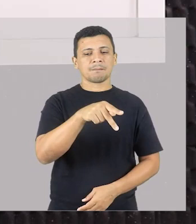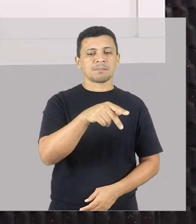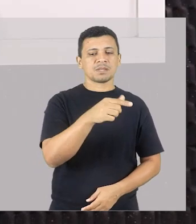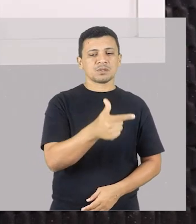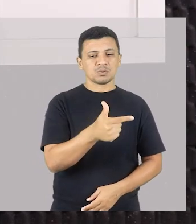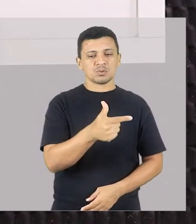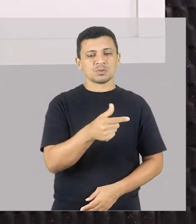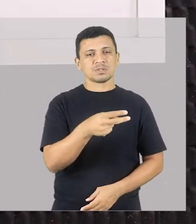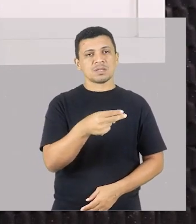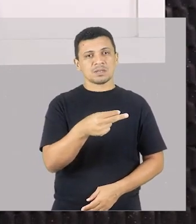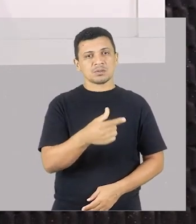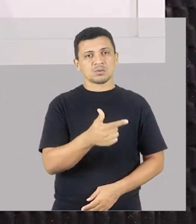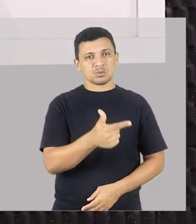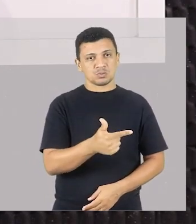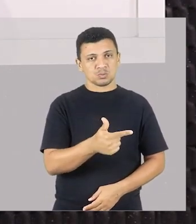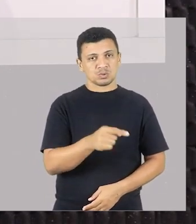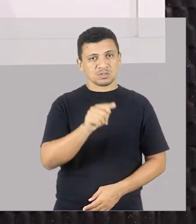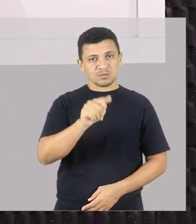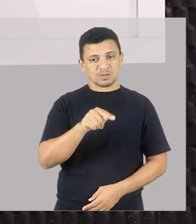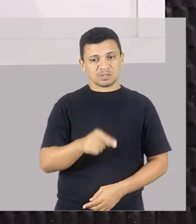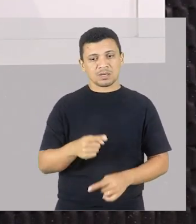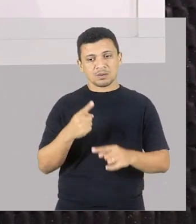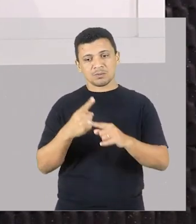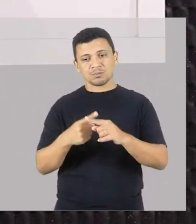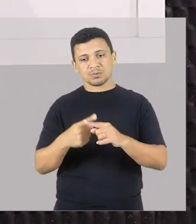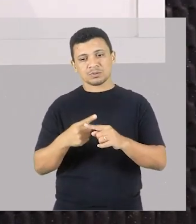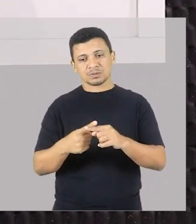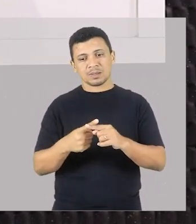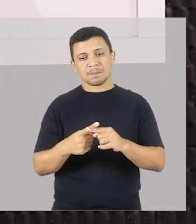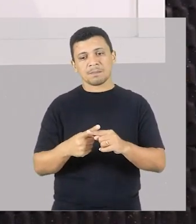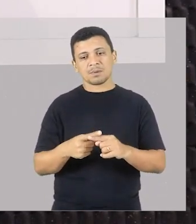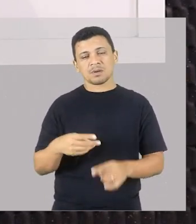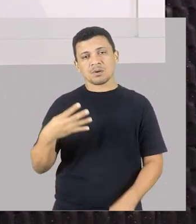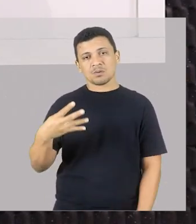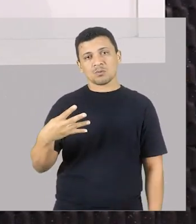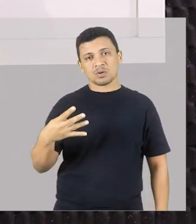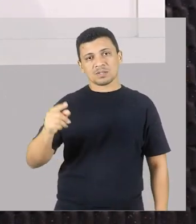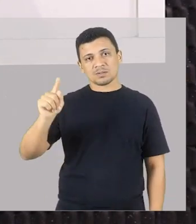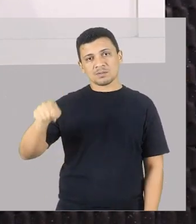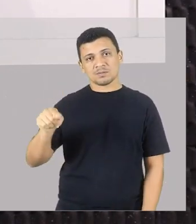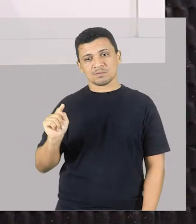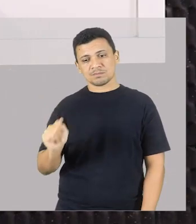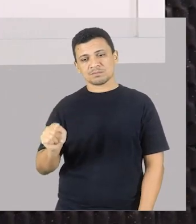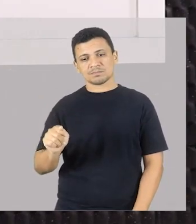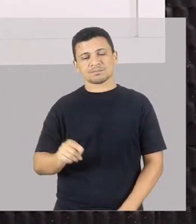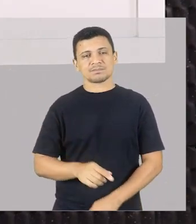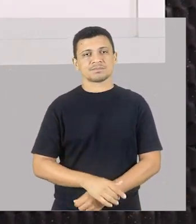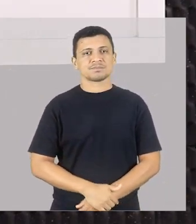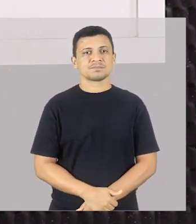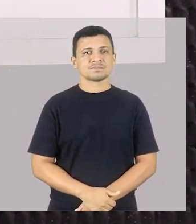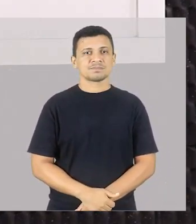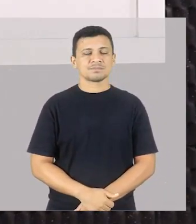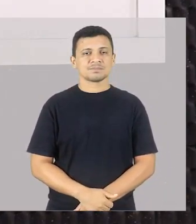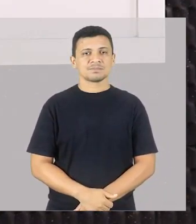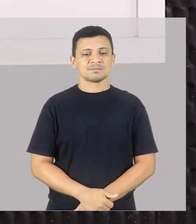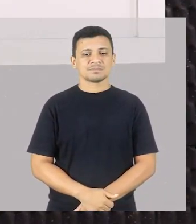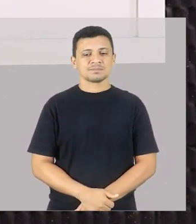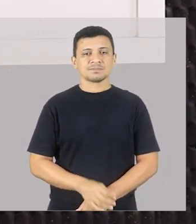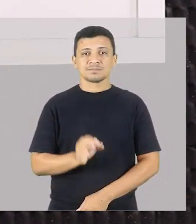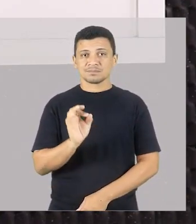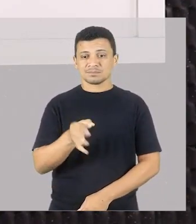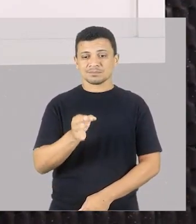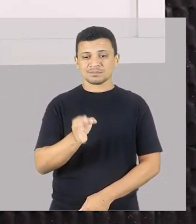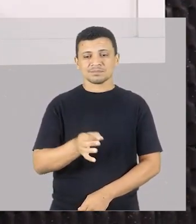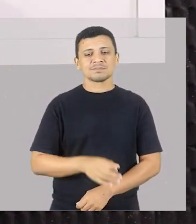igual ao 2 fatorial, vai multiplicar por P4, que é o 4 fatorial,